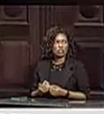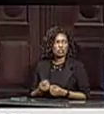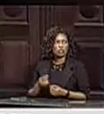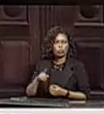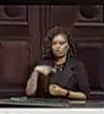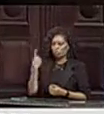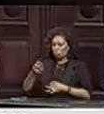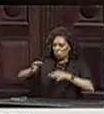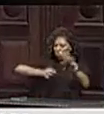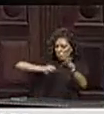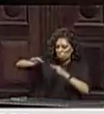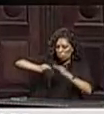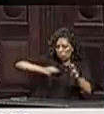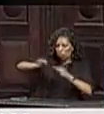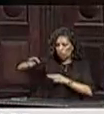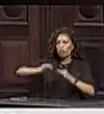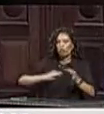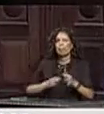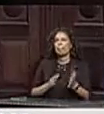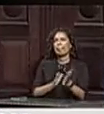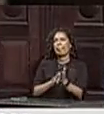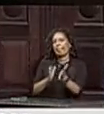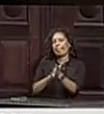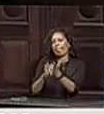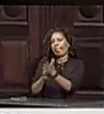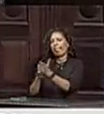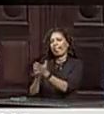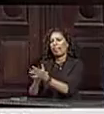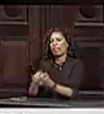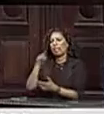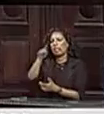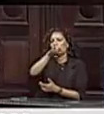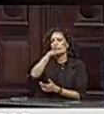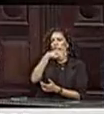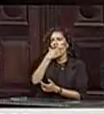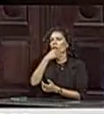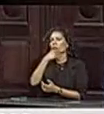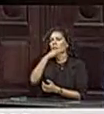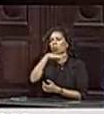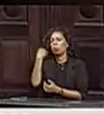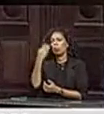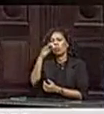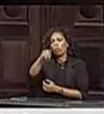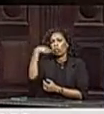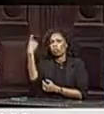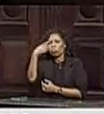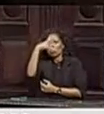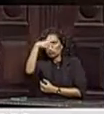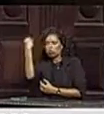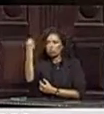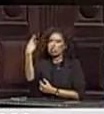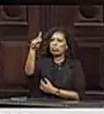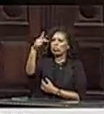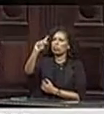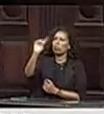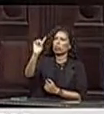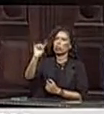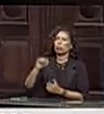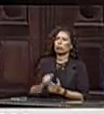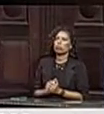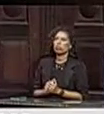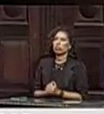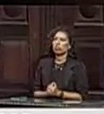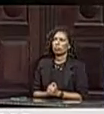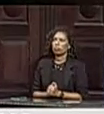organizar uma homenagem ao K.O. de modo a que não passe por despercebida a sua morte, porque